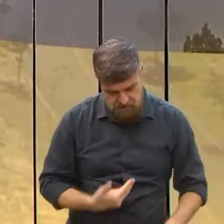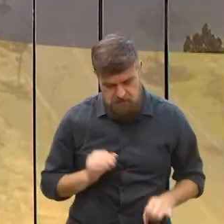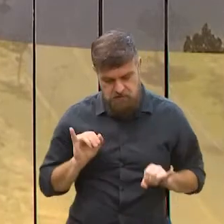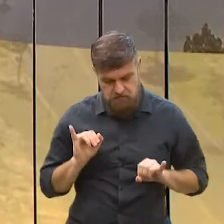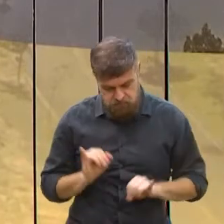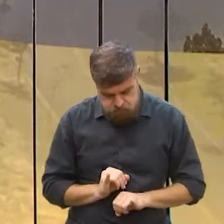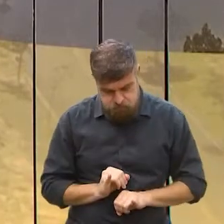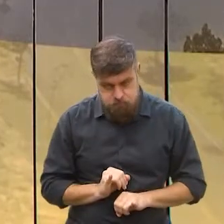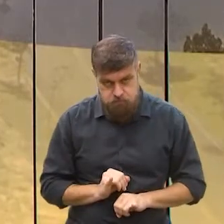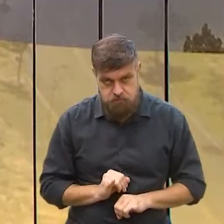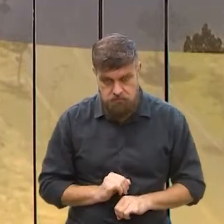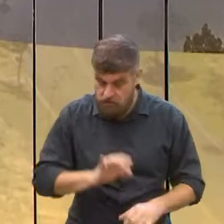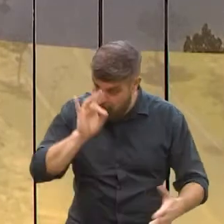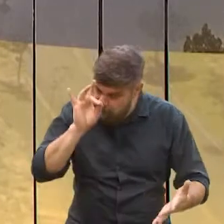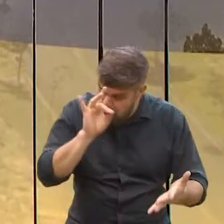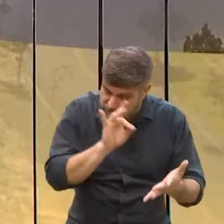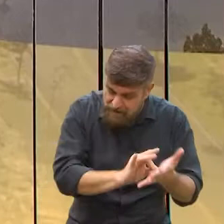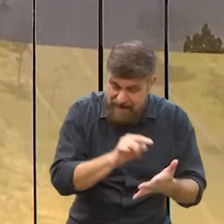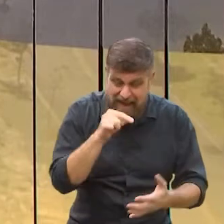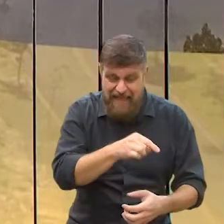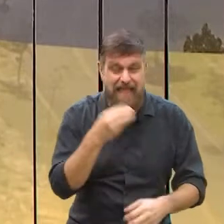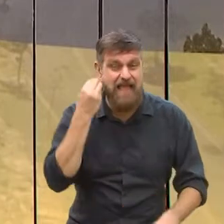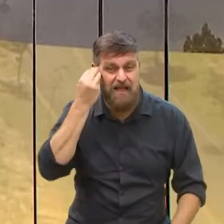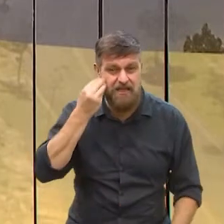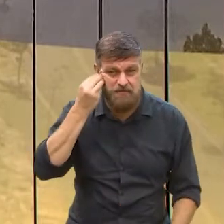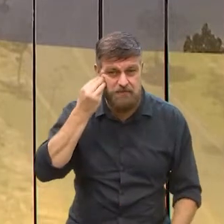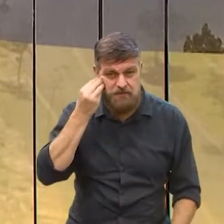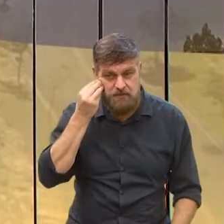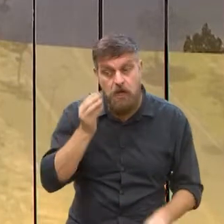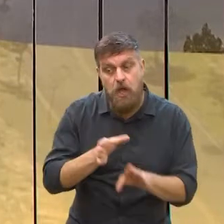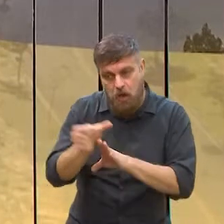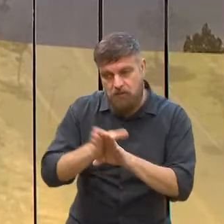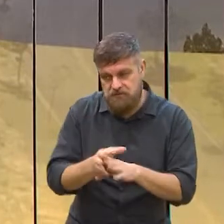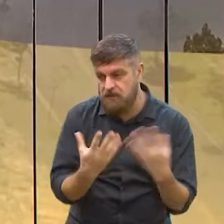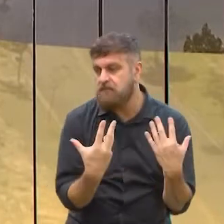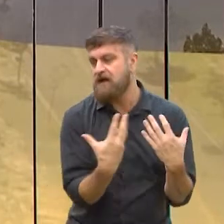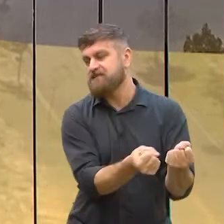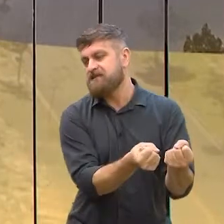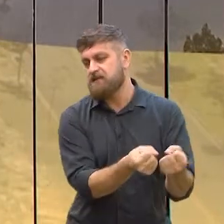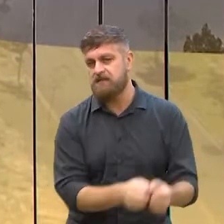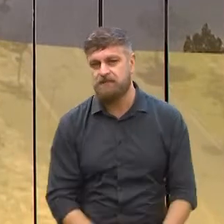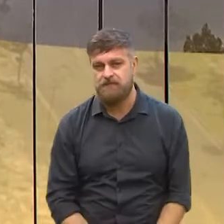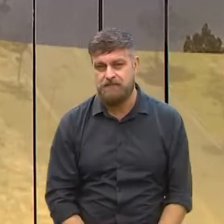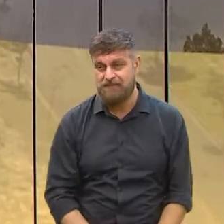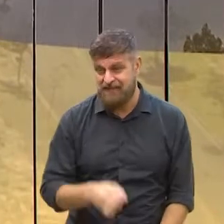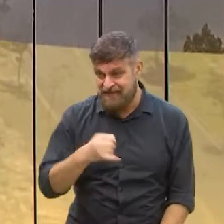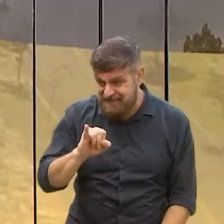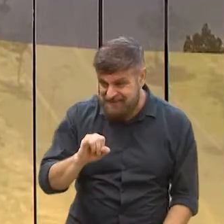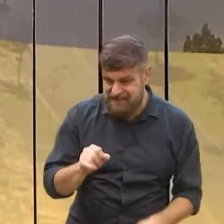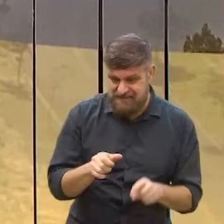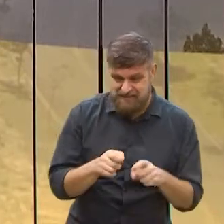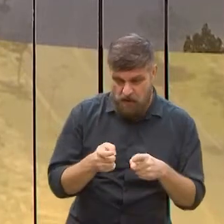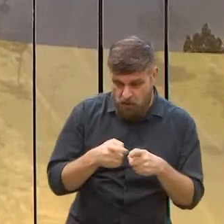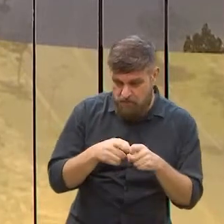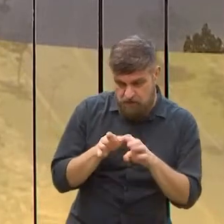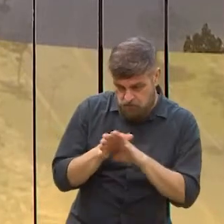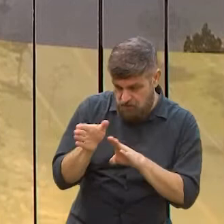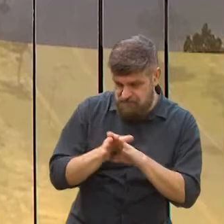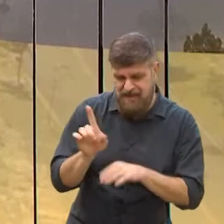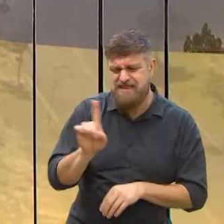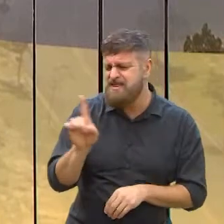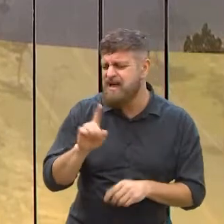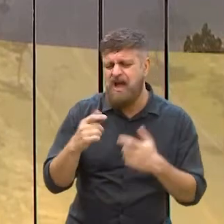indicada por um médico experiente nisso, faça a cirurgia. Se não existe a indicação da cirurgia dentro desse